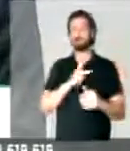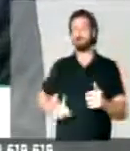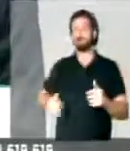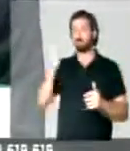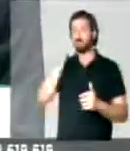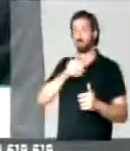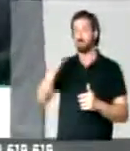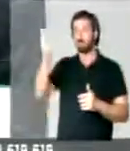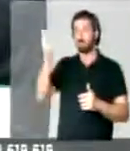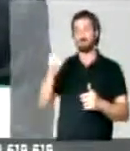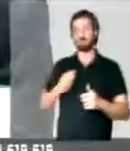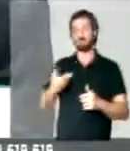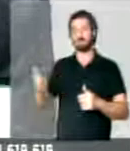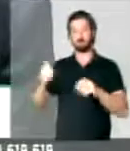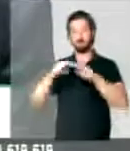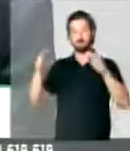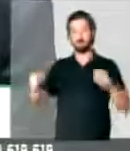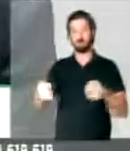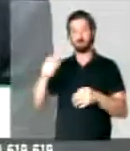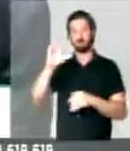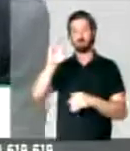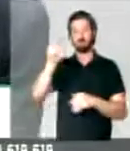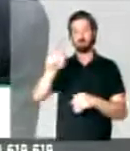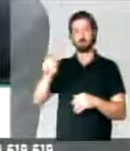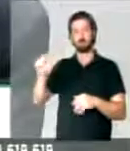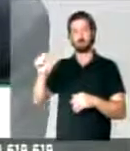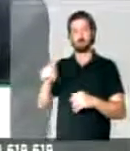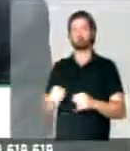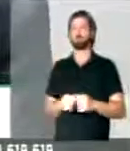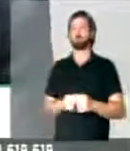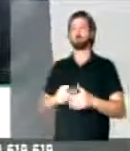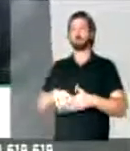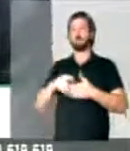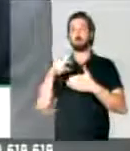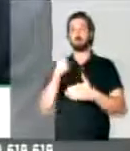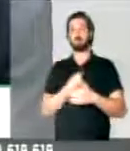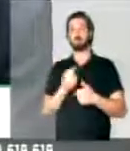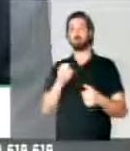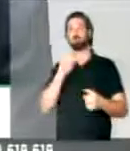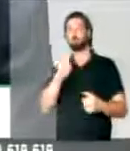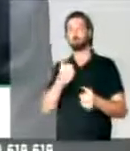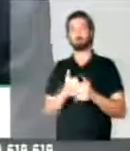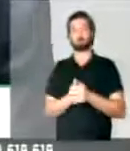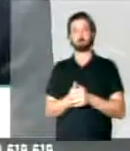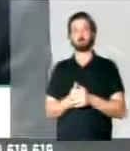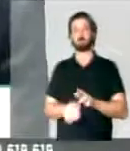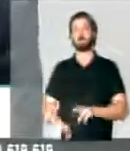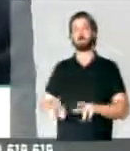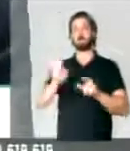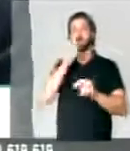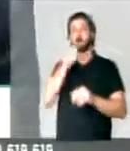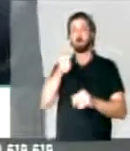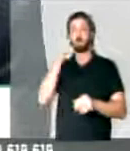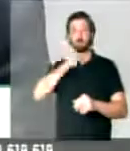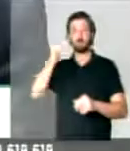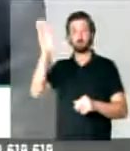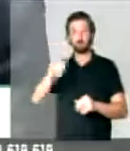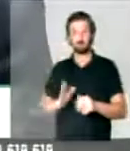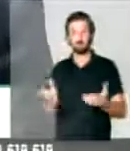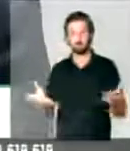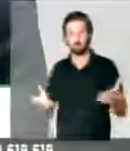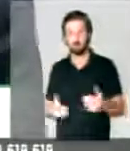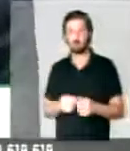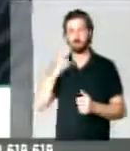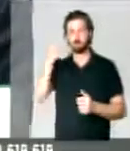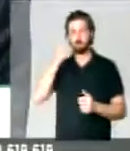da mesa, nesse momento, a deputada Creuza, que muito bem nos representa, e representa todas as mulheres brasileiras, com a